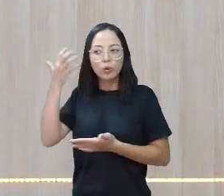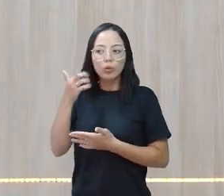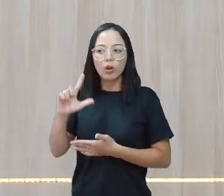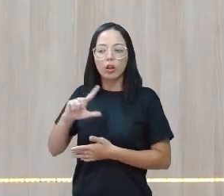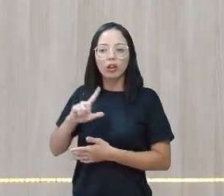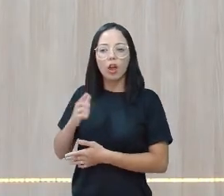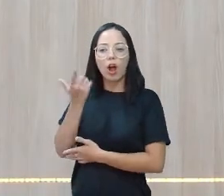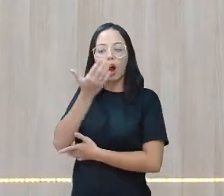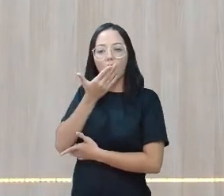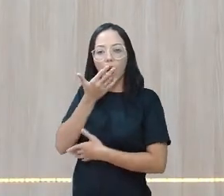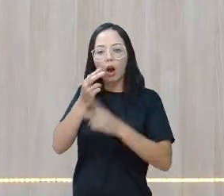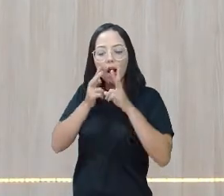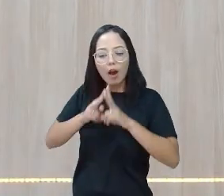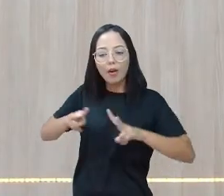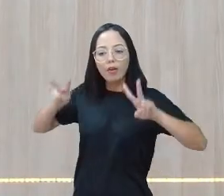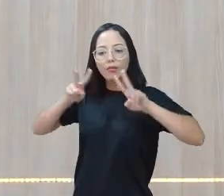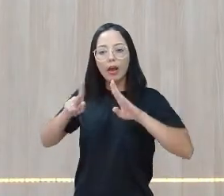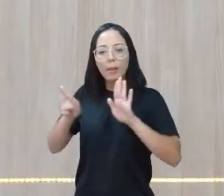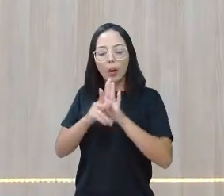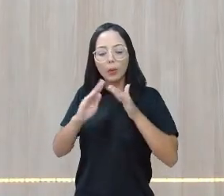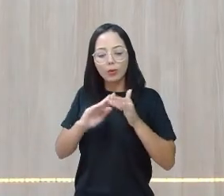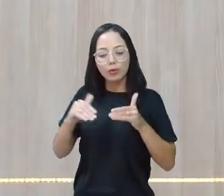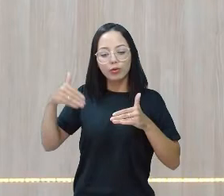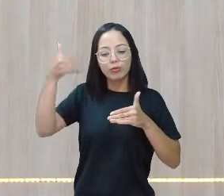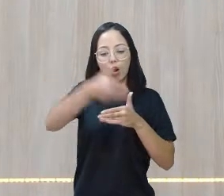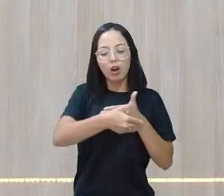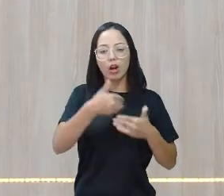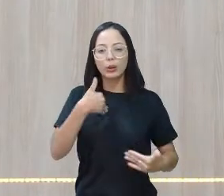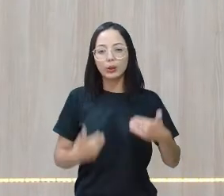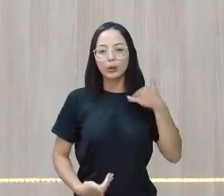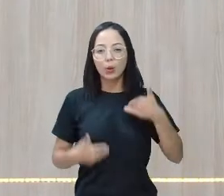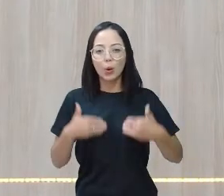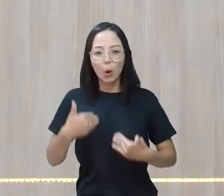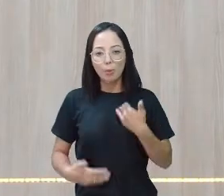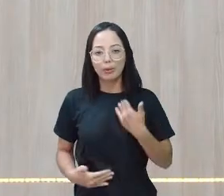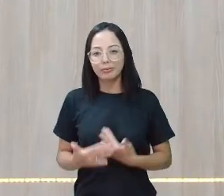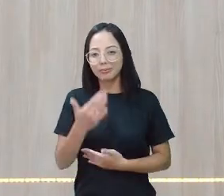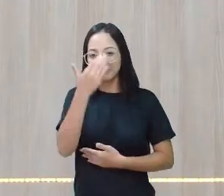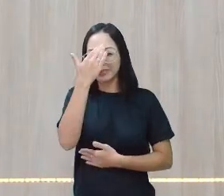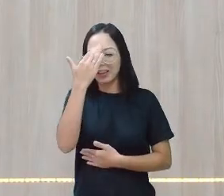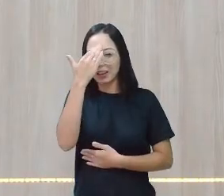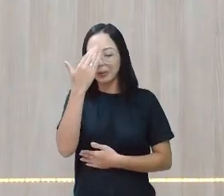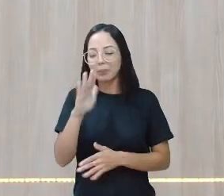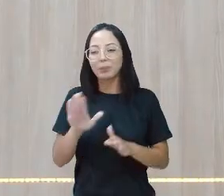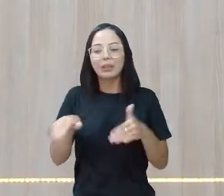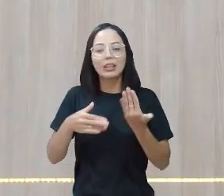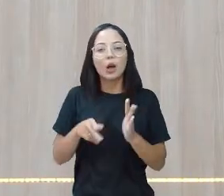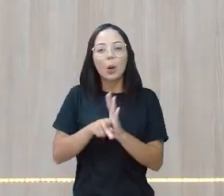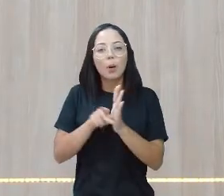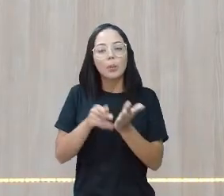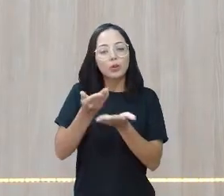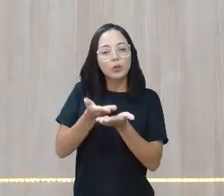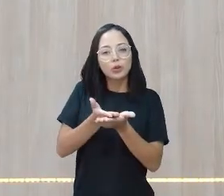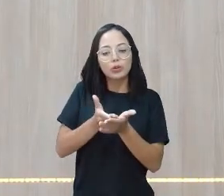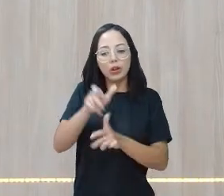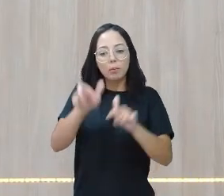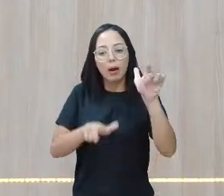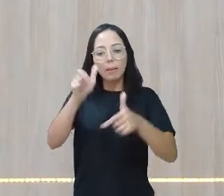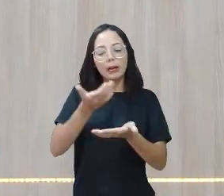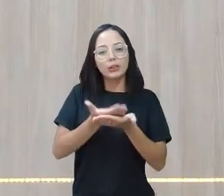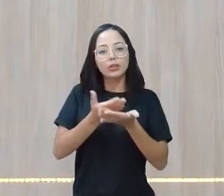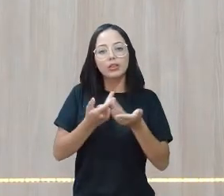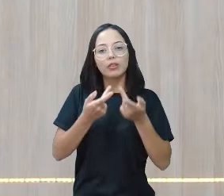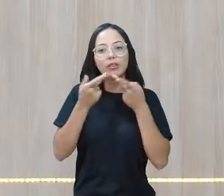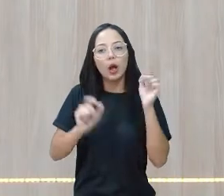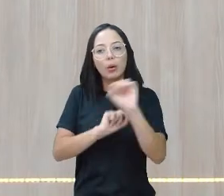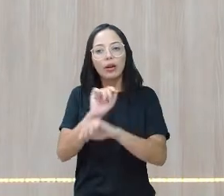cor, ele vê essa cor fora do corpo dele, como se fosse uma coisa projetada. Os estudiosos dizem que ele vê a mais